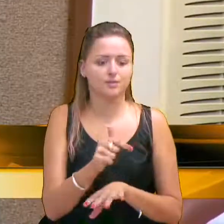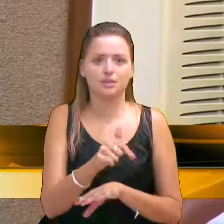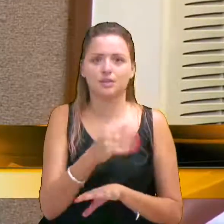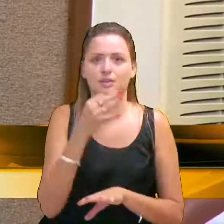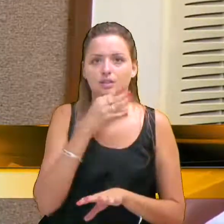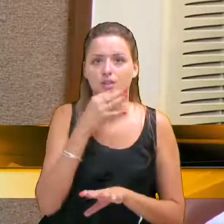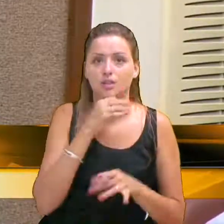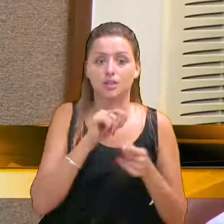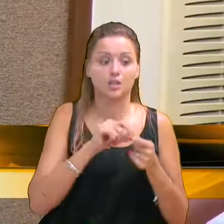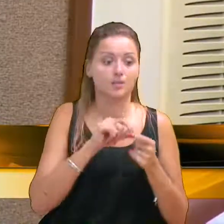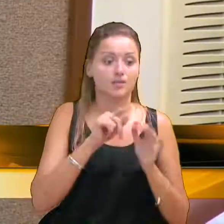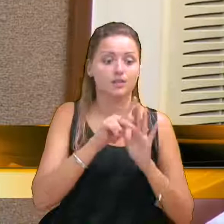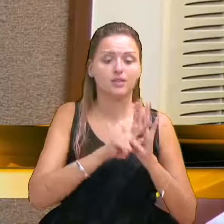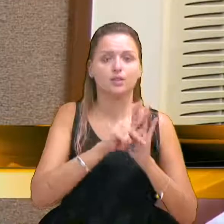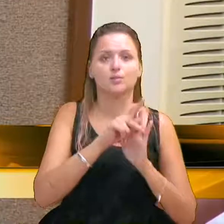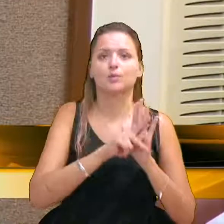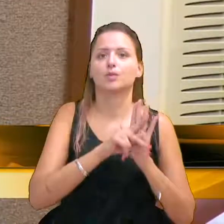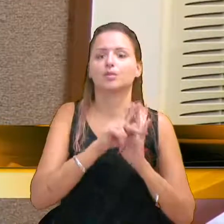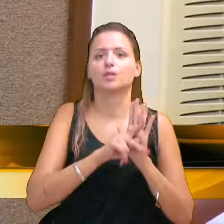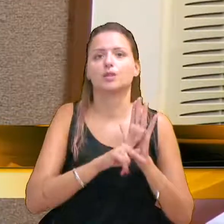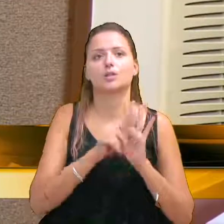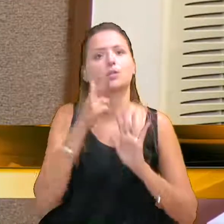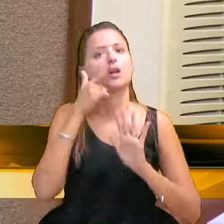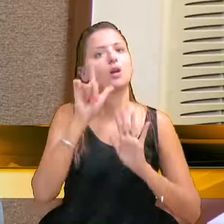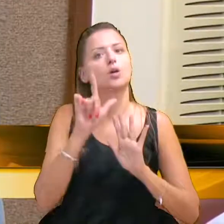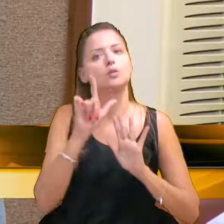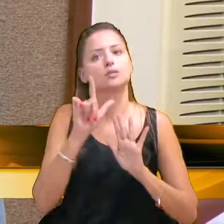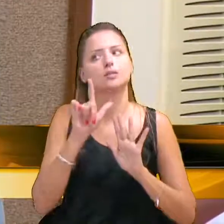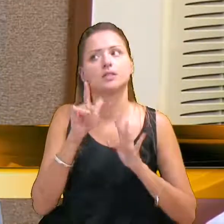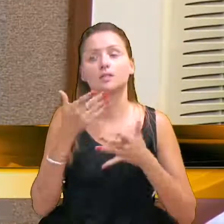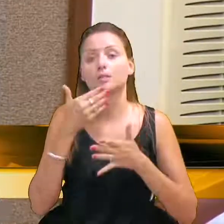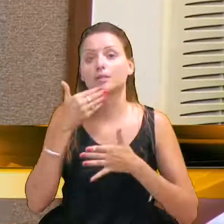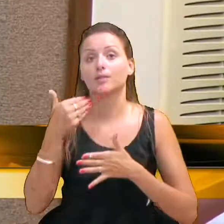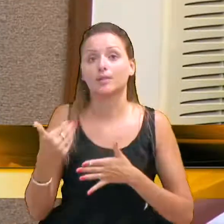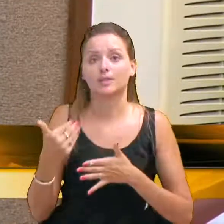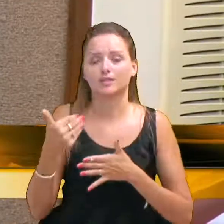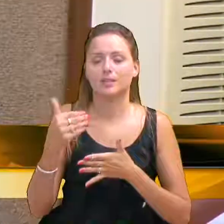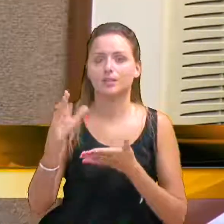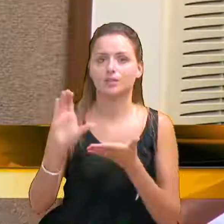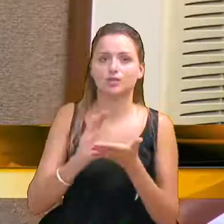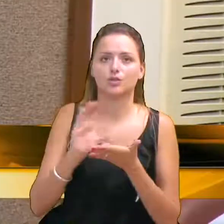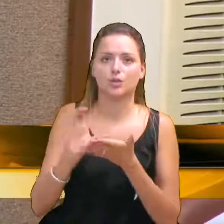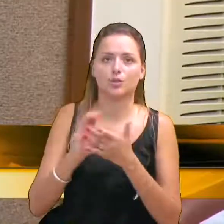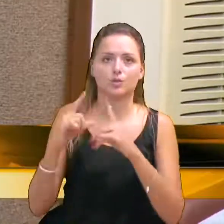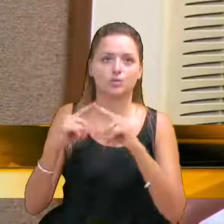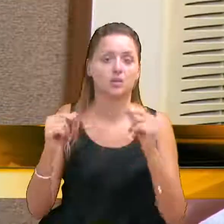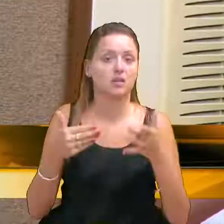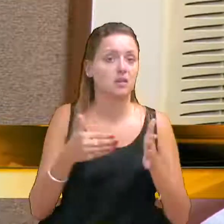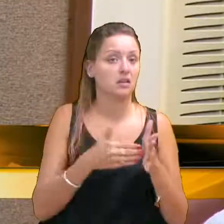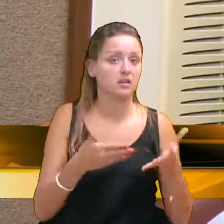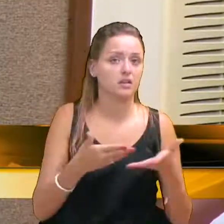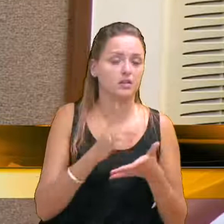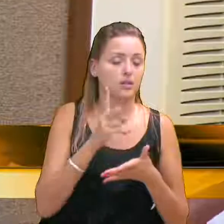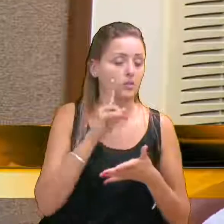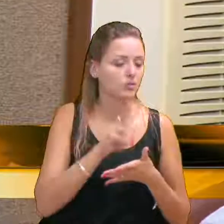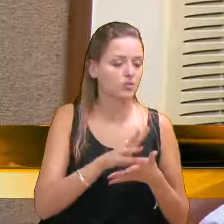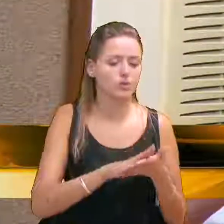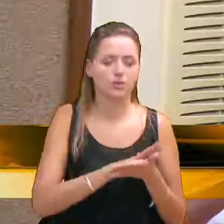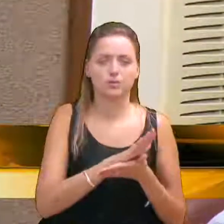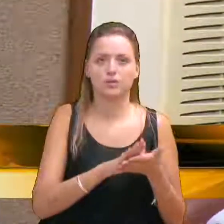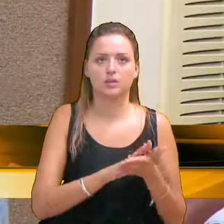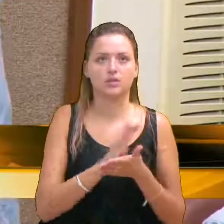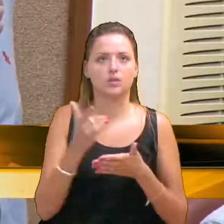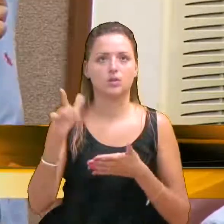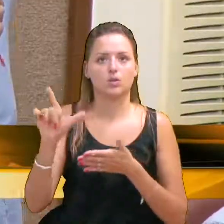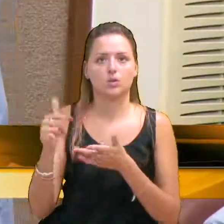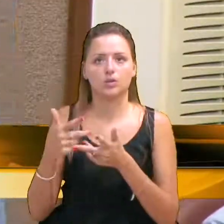fazer projetos para a gente conseguir algum retorno lá de Brasília. Então, até agora não se viu nada. E mais uma questão